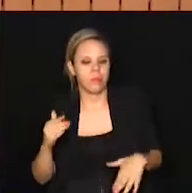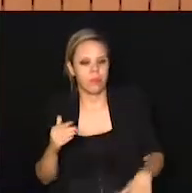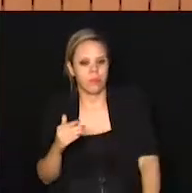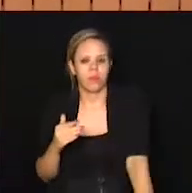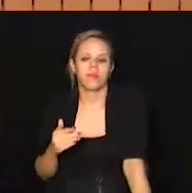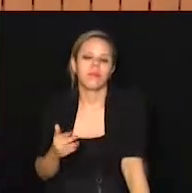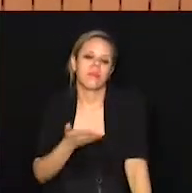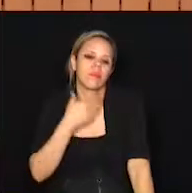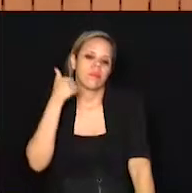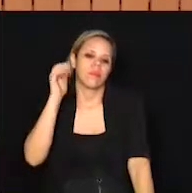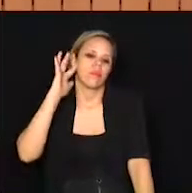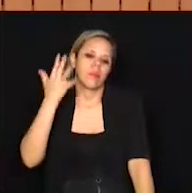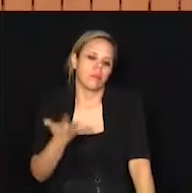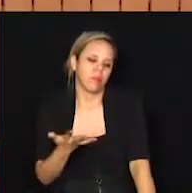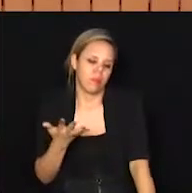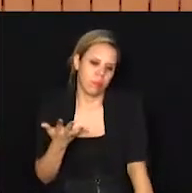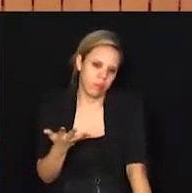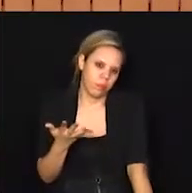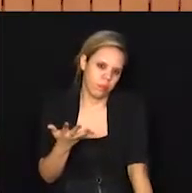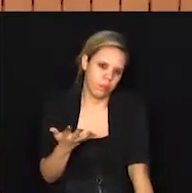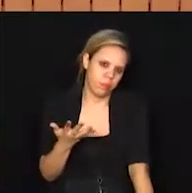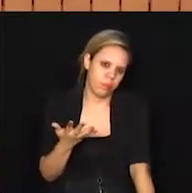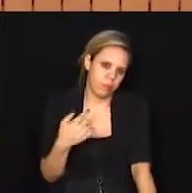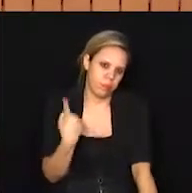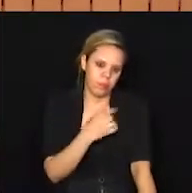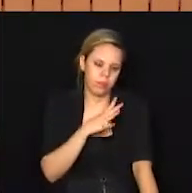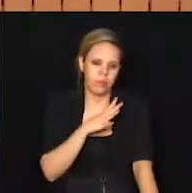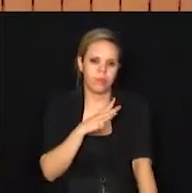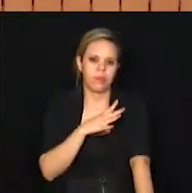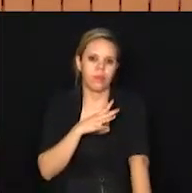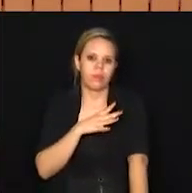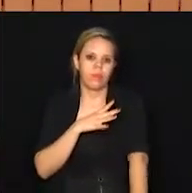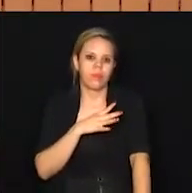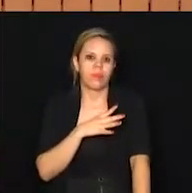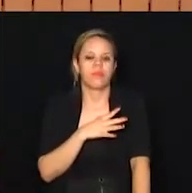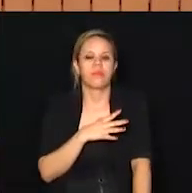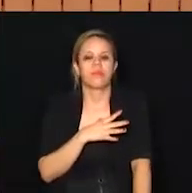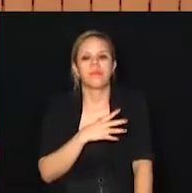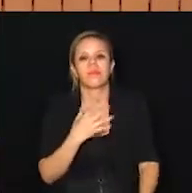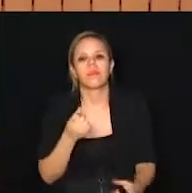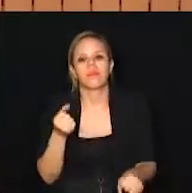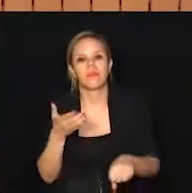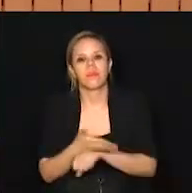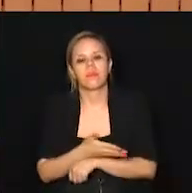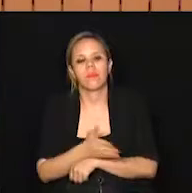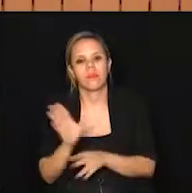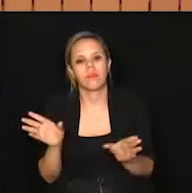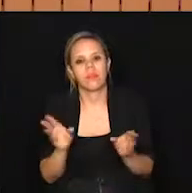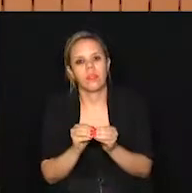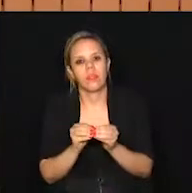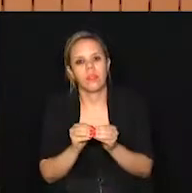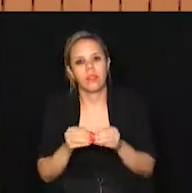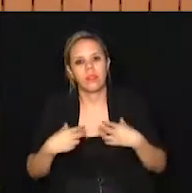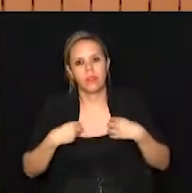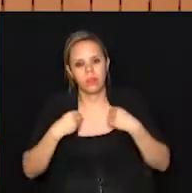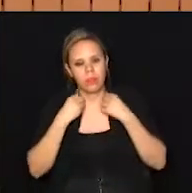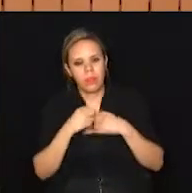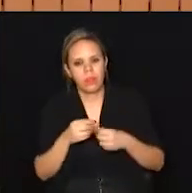foi se aperfeiçoando. A cada 2 horas nós estamos nos propondo, tendo uma ficha para poder fazer tanto